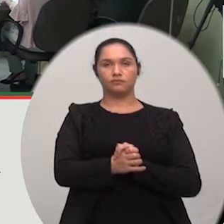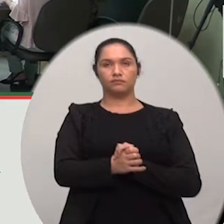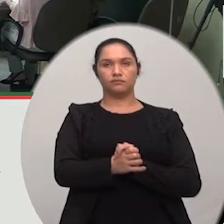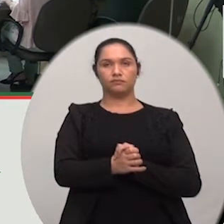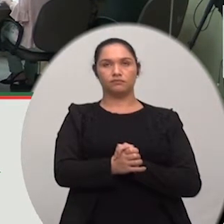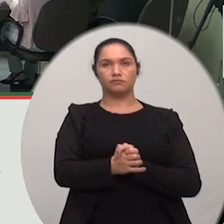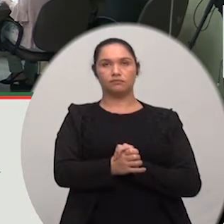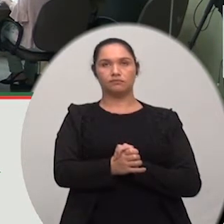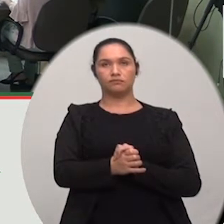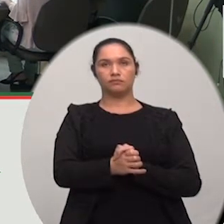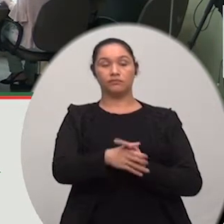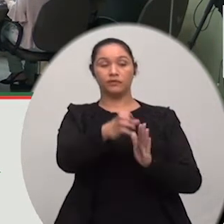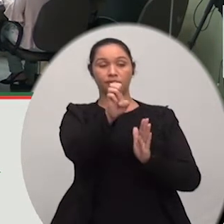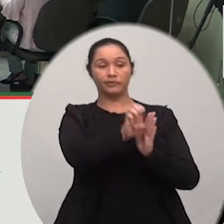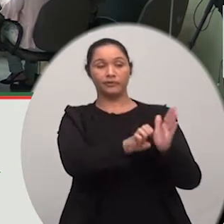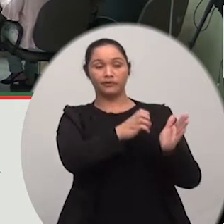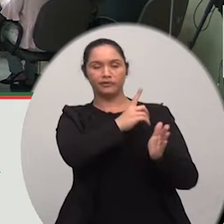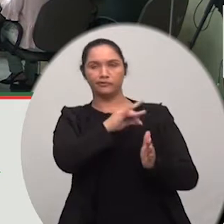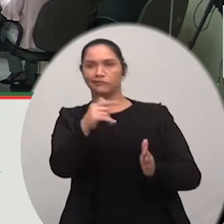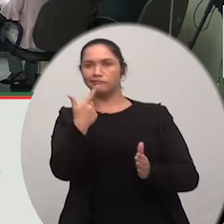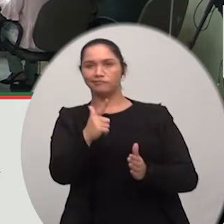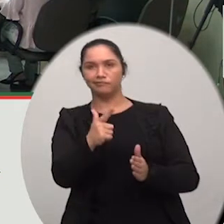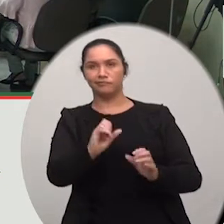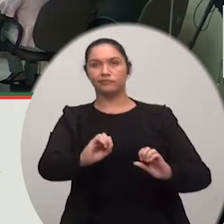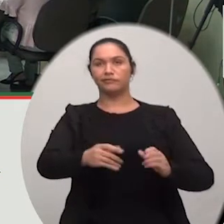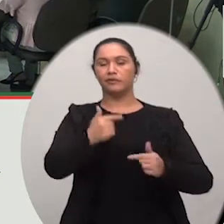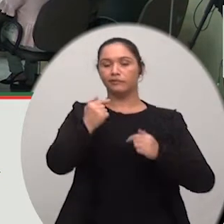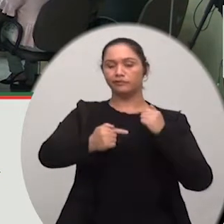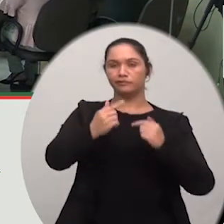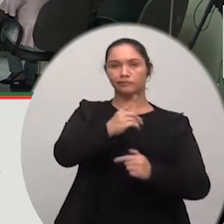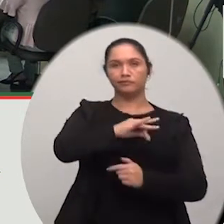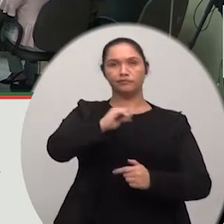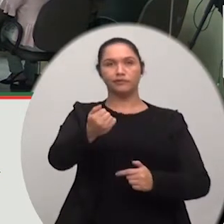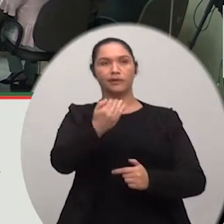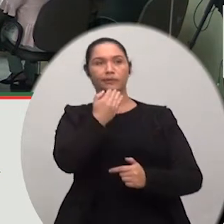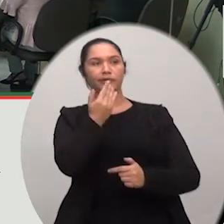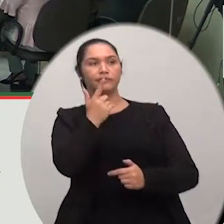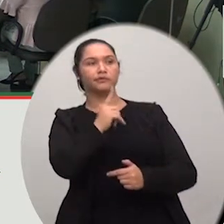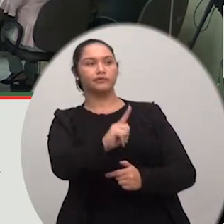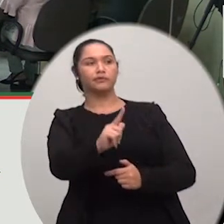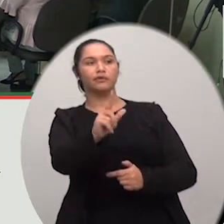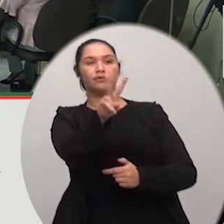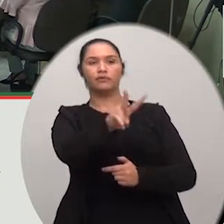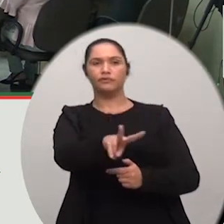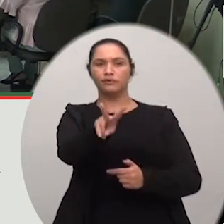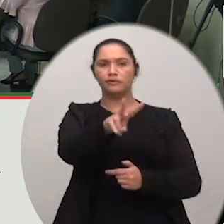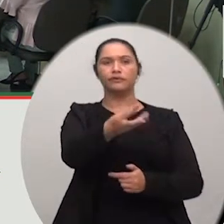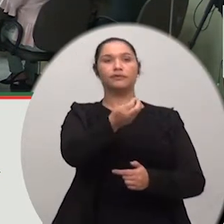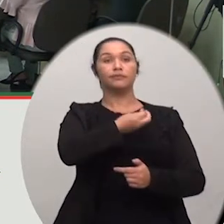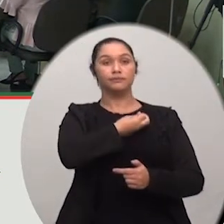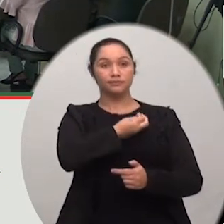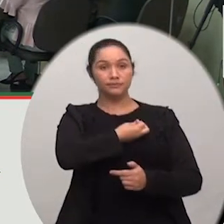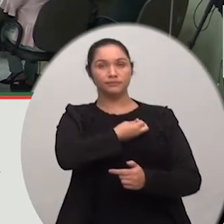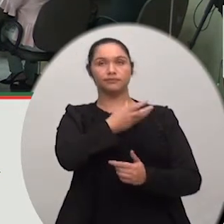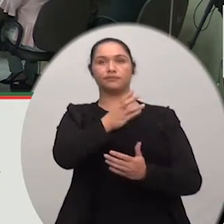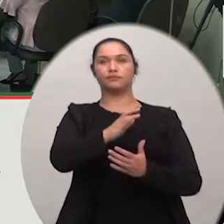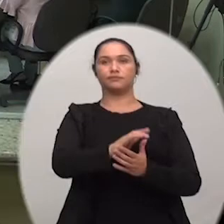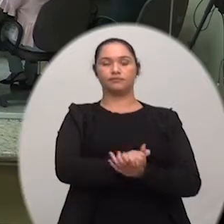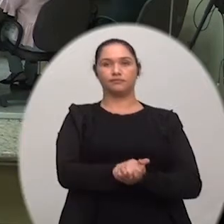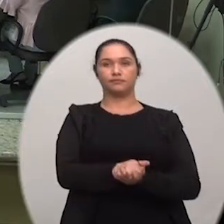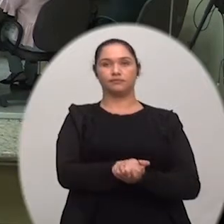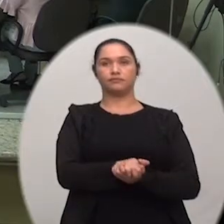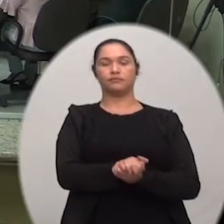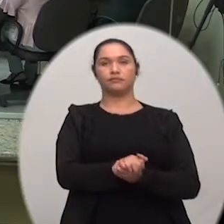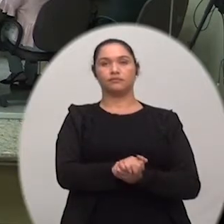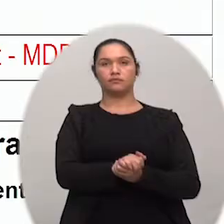Não havendo expediente, passamos para a ordem do dia. Solicito novamente aos senhores vereadores que façam a confirmação de quórum.